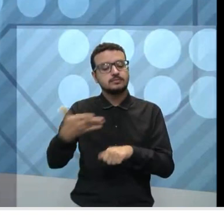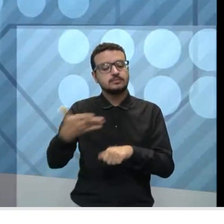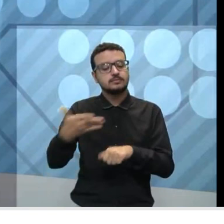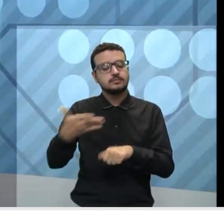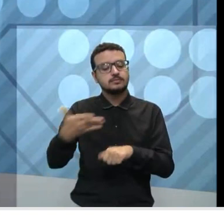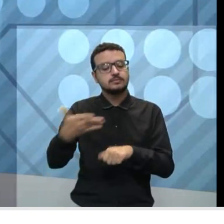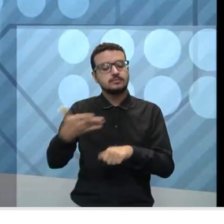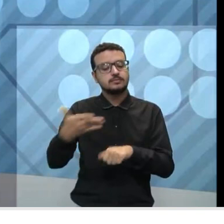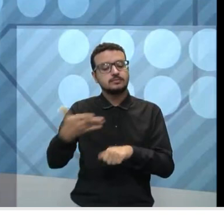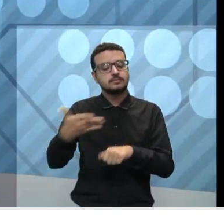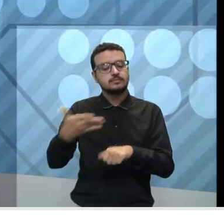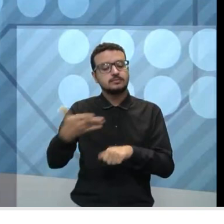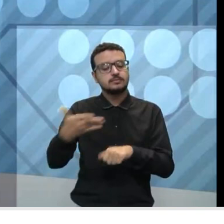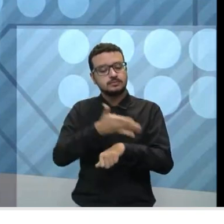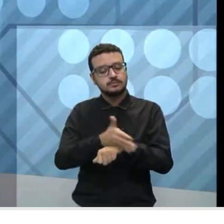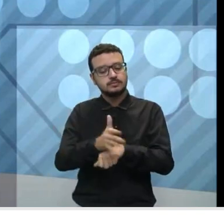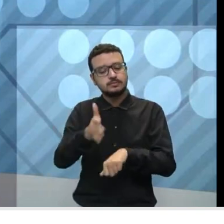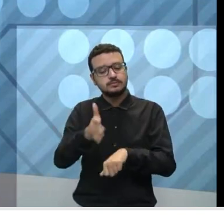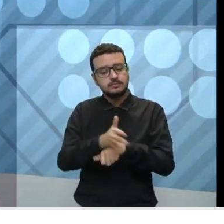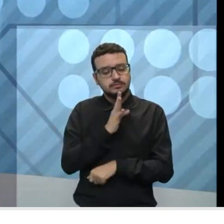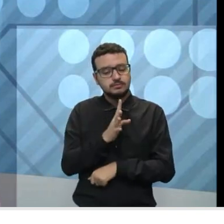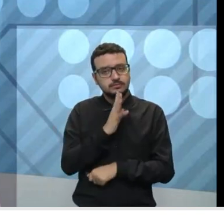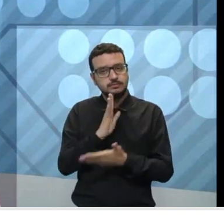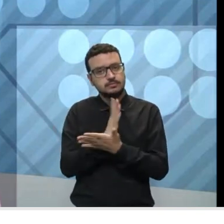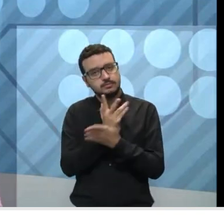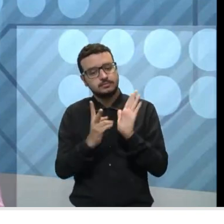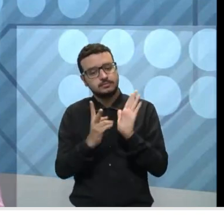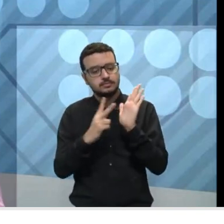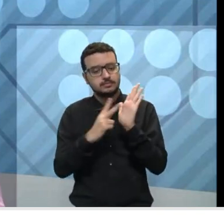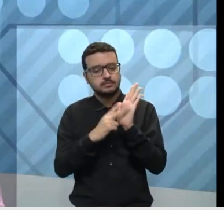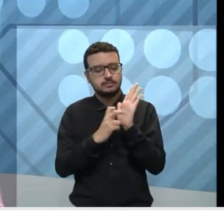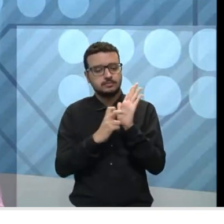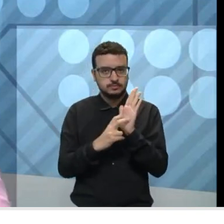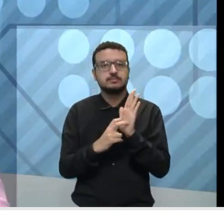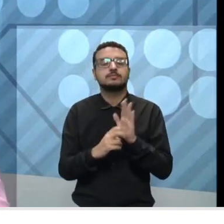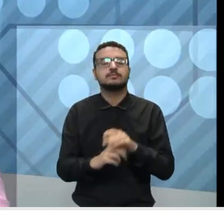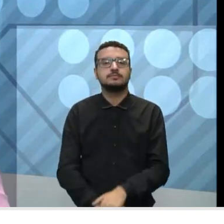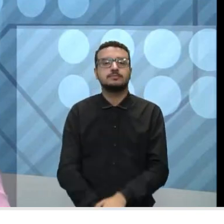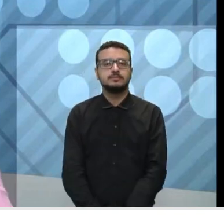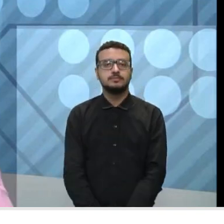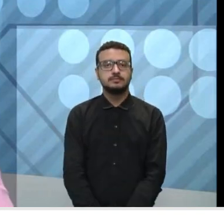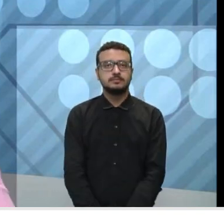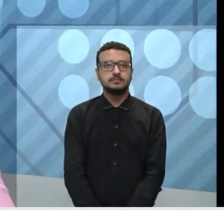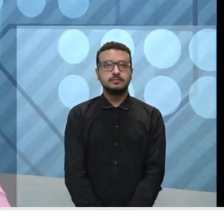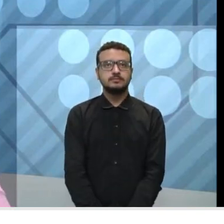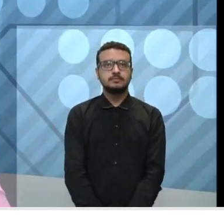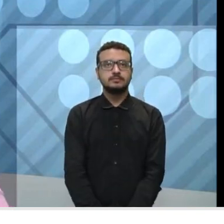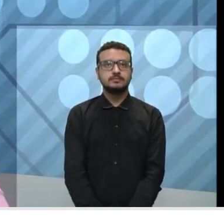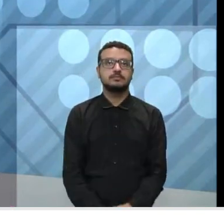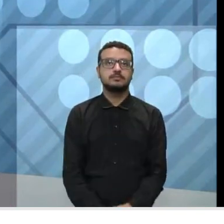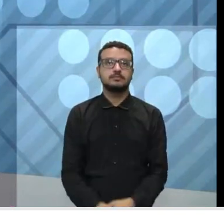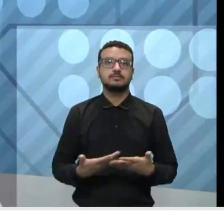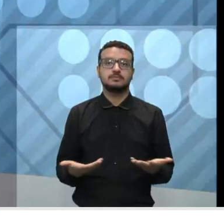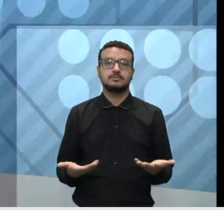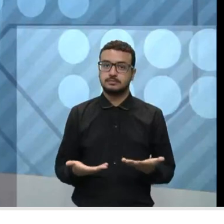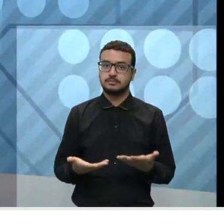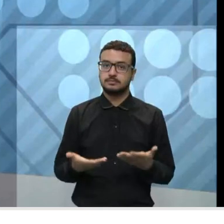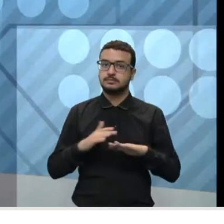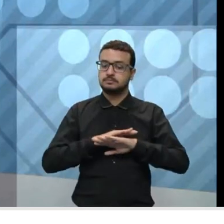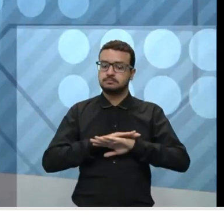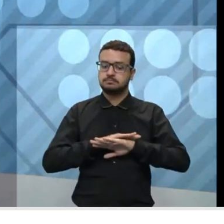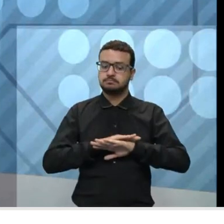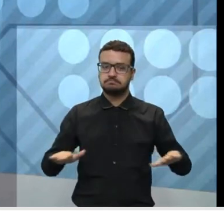A nossa aula não termina por aqui, nós teremos a nossa aula atividade, então eu espero você no chat para enviar suas dúvidas, a